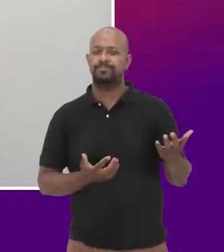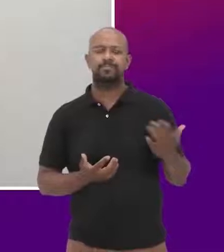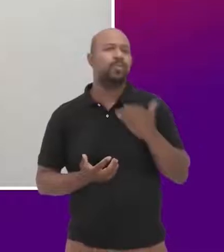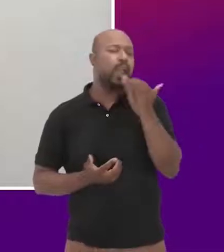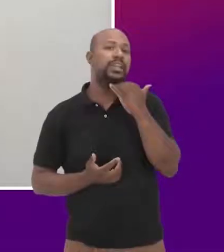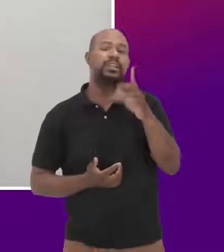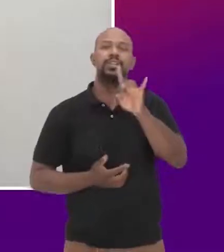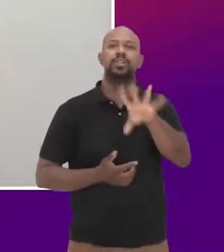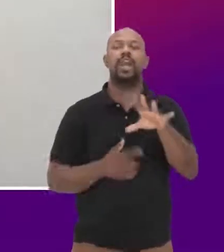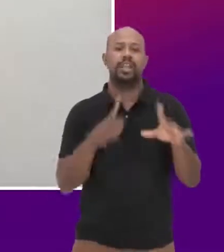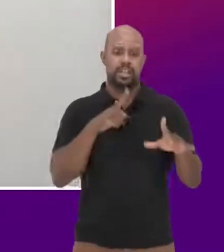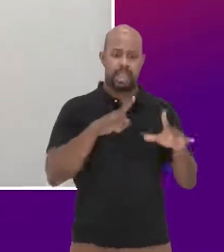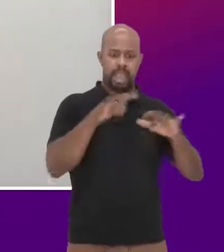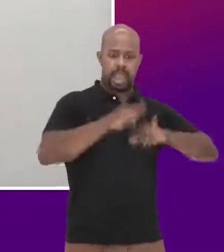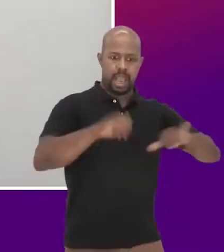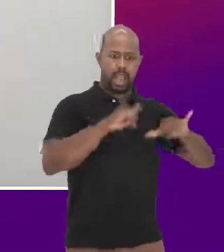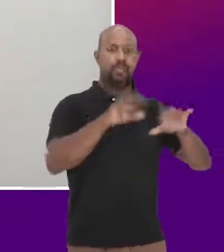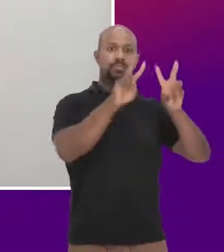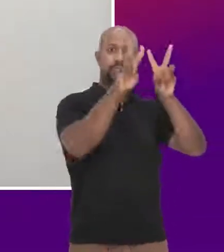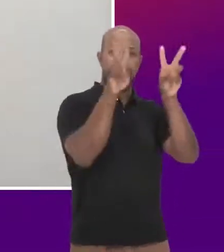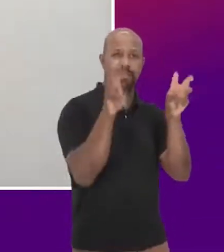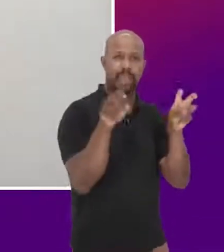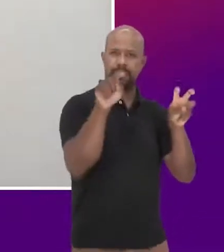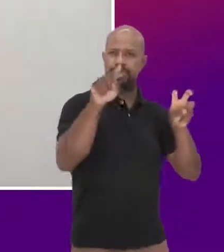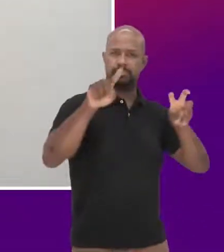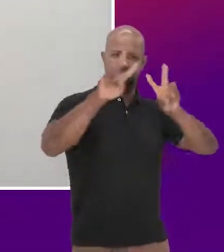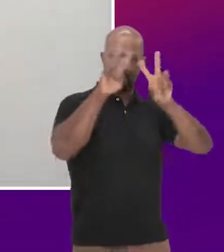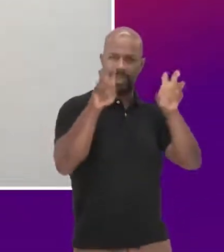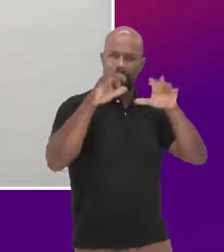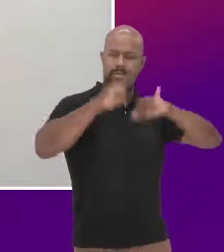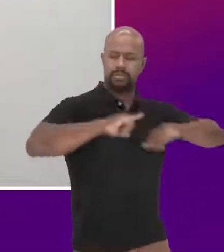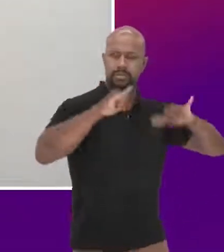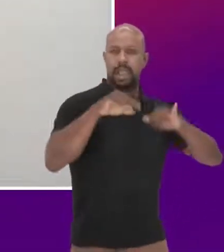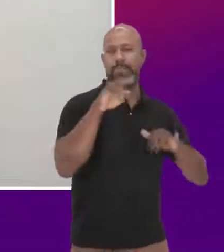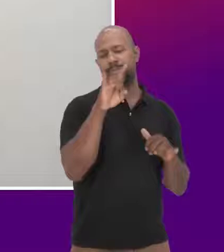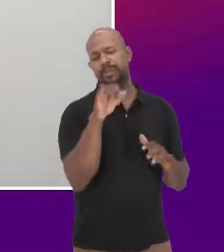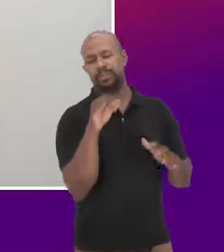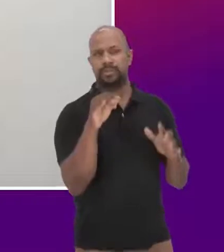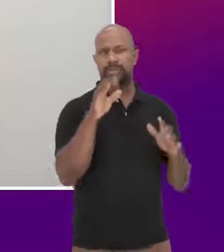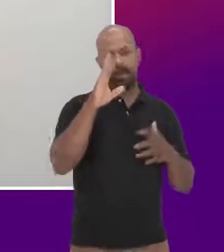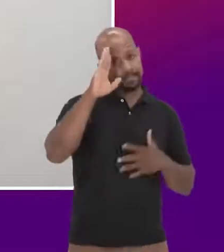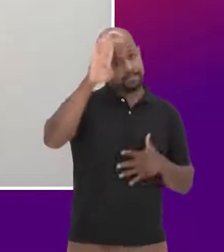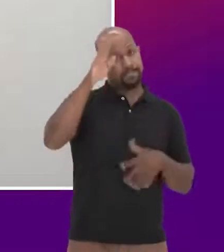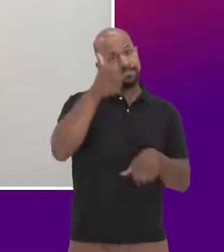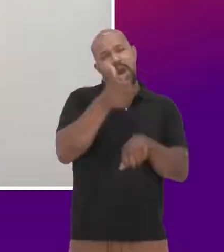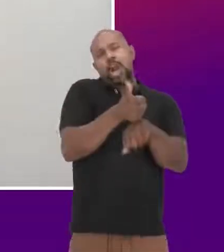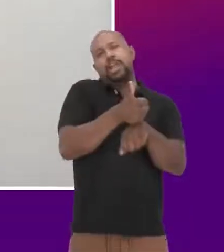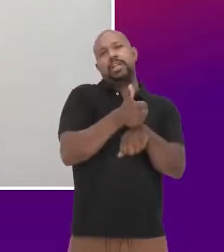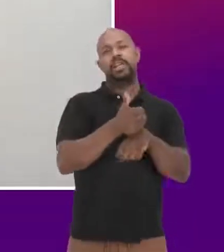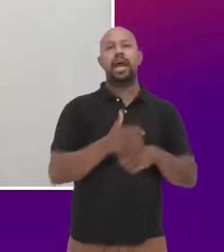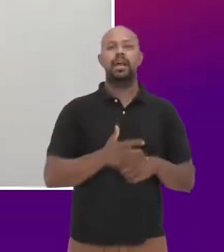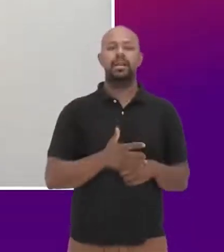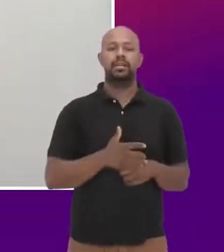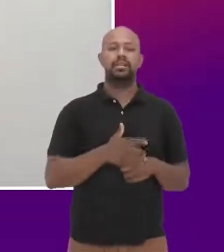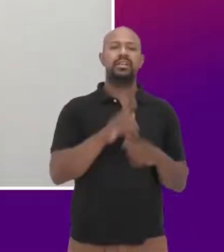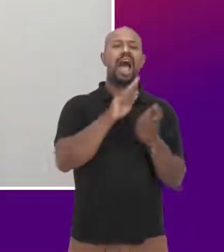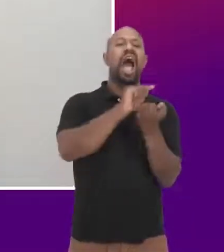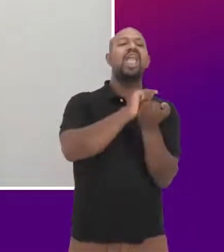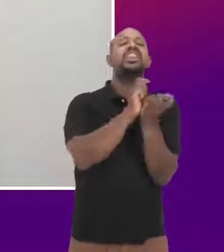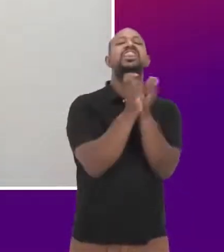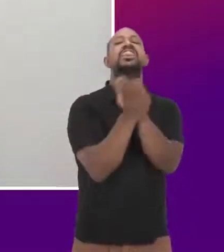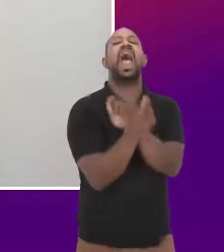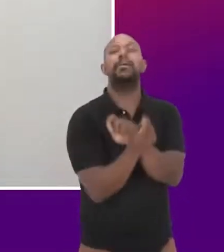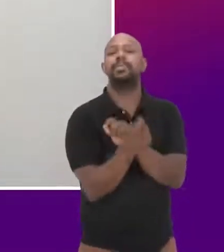Não basta você ter o tema da tua mídia teoricamente prioritária adaptado